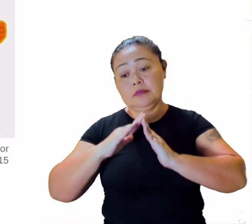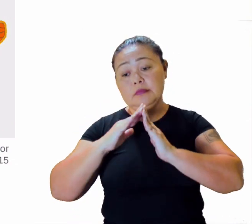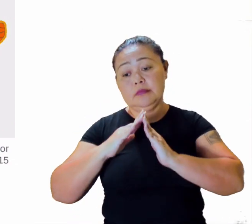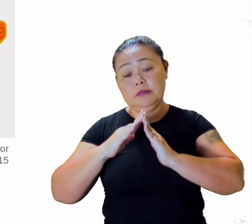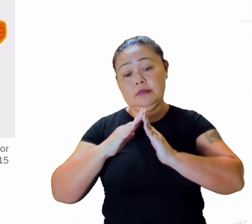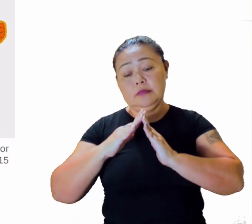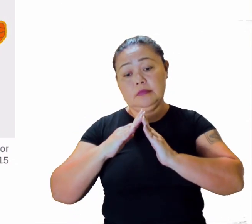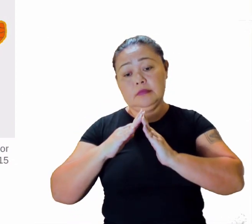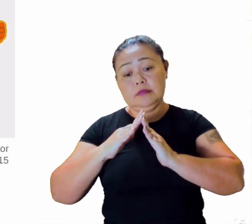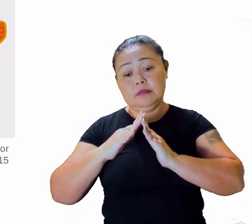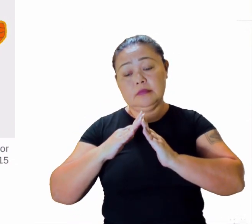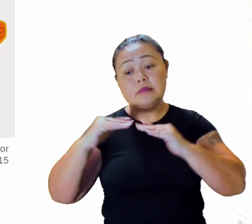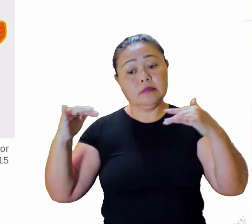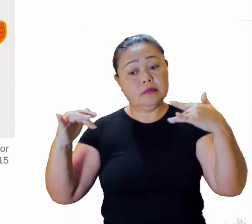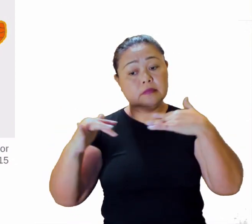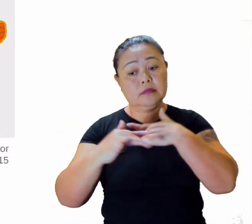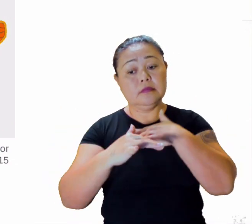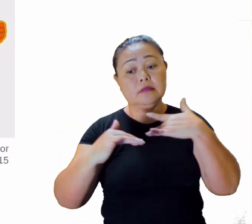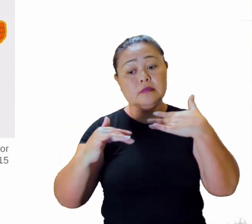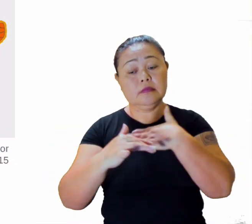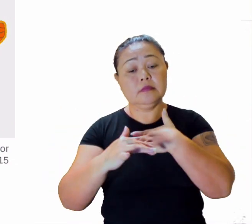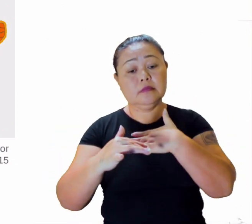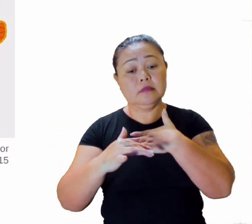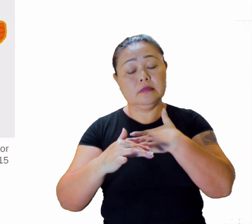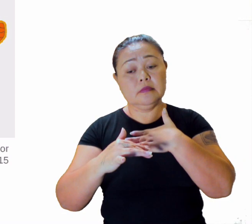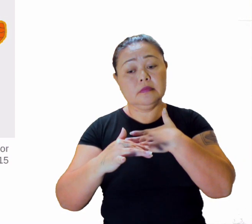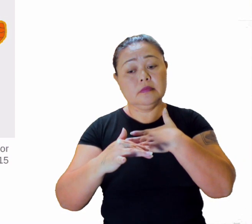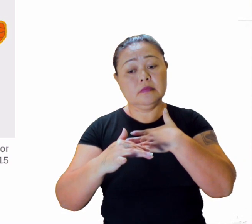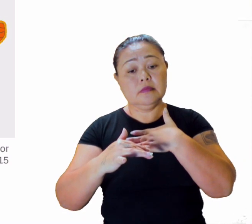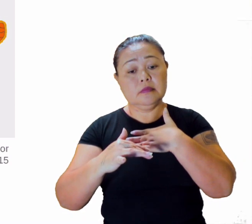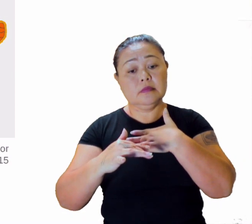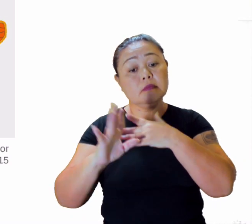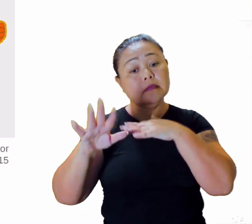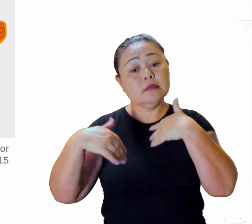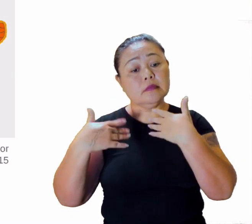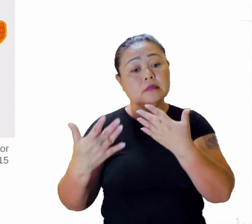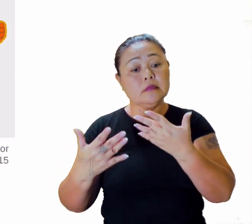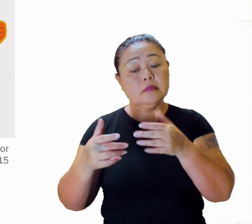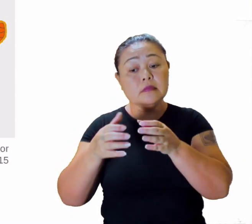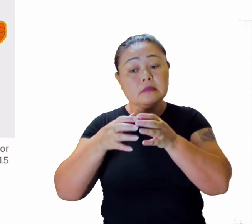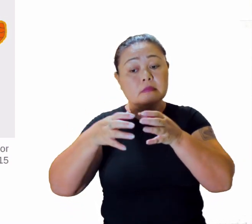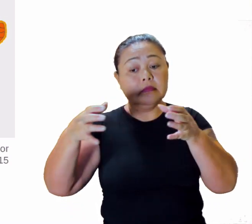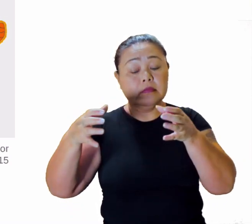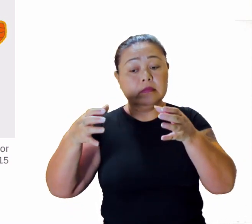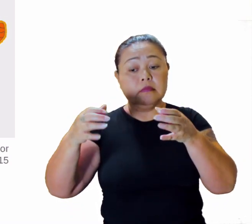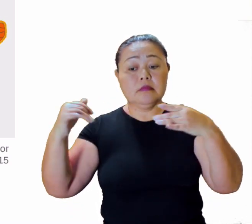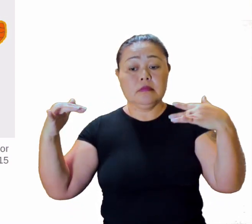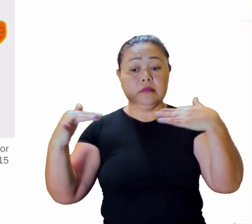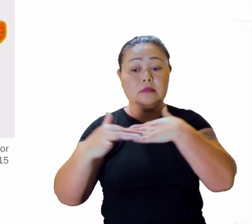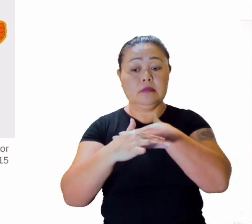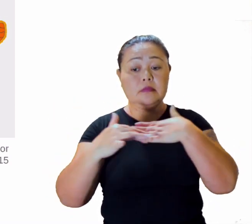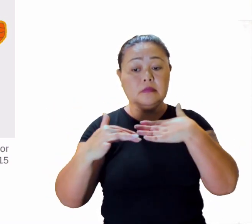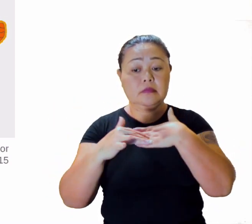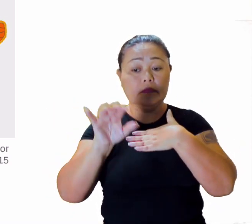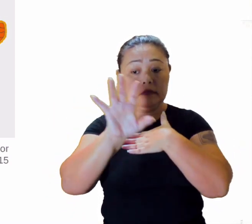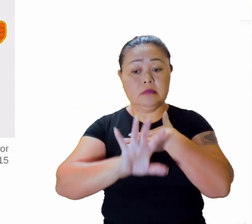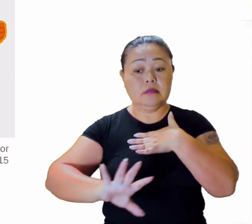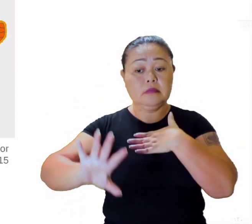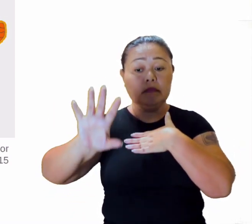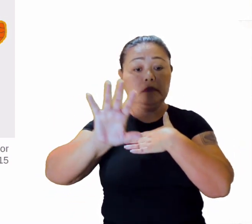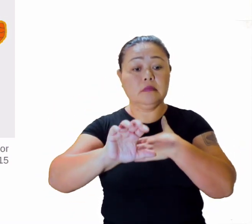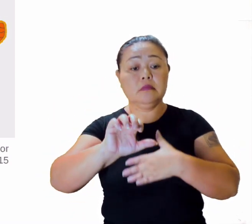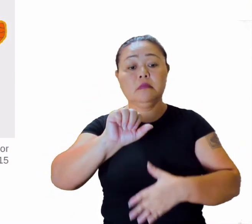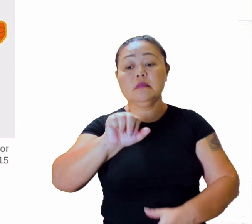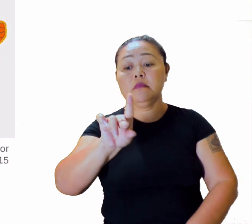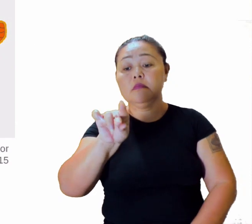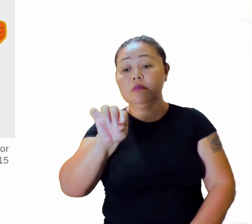isso, Rogério? Nas cidades, né? Não é isso? E quanto que a mais urbanizada é o